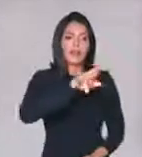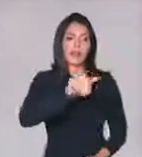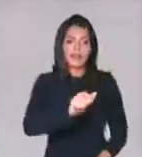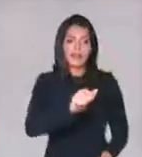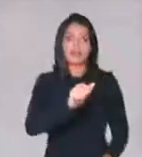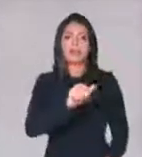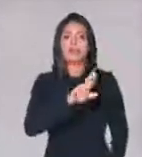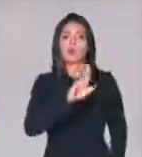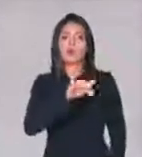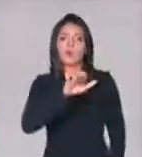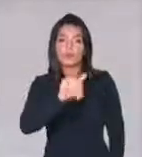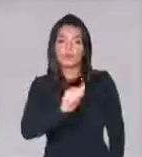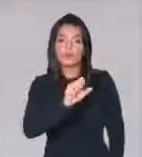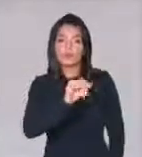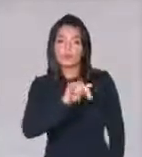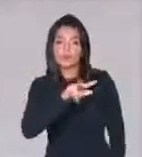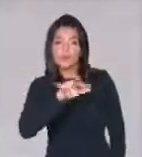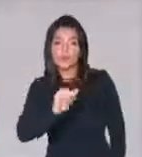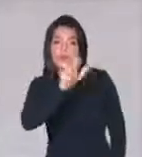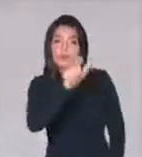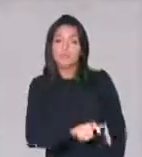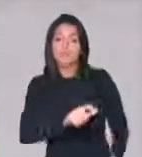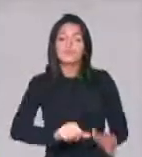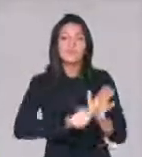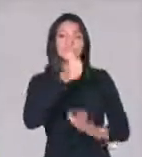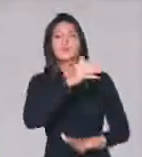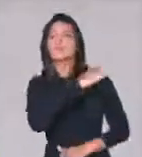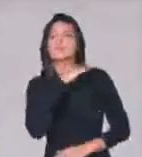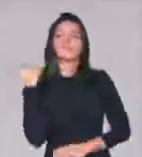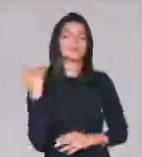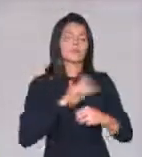Rúbia Silva Cáceres, que foi uma das primeiras